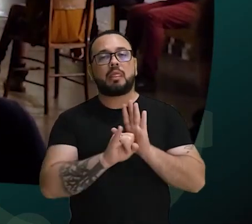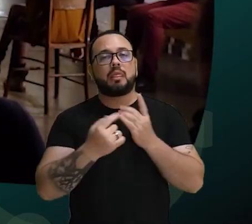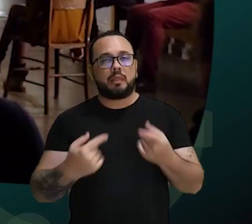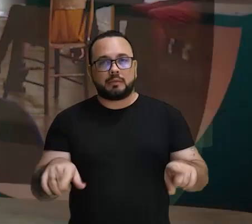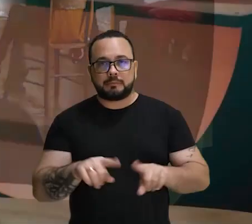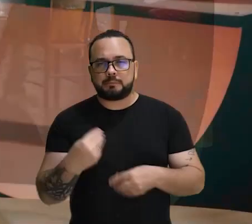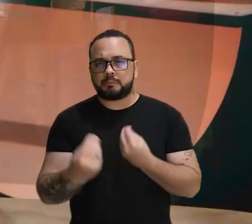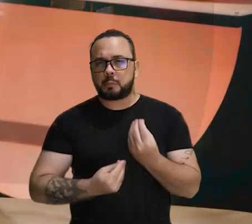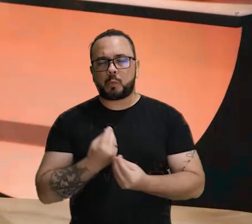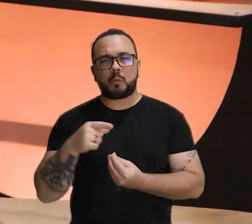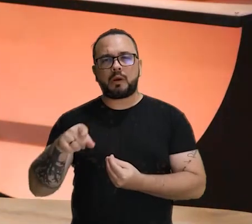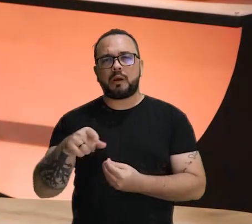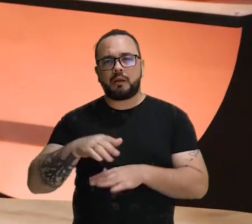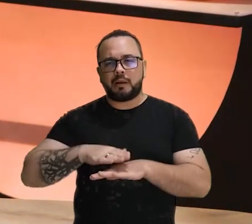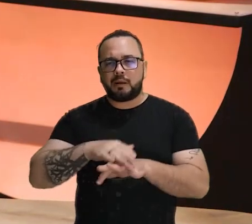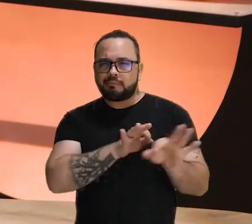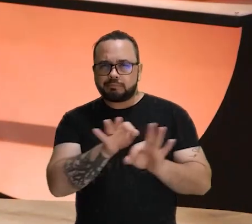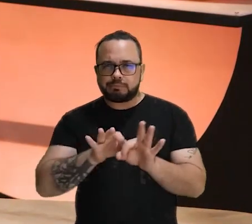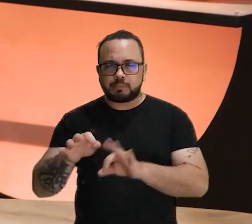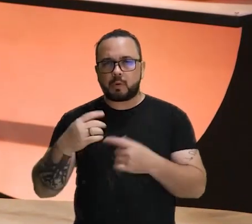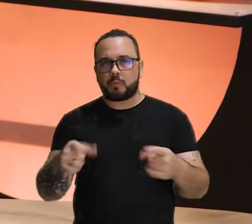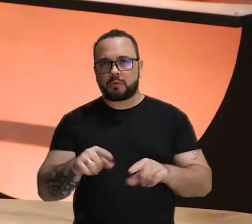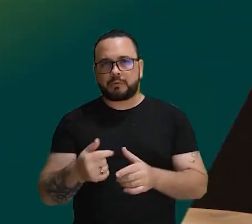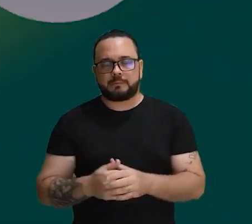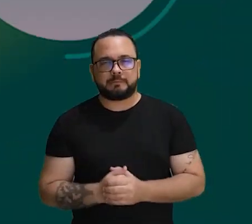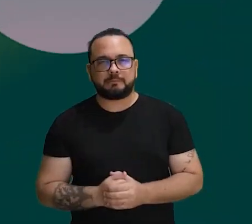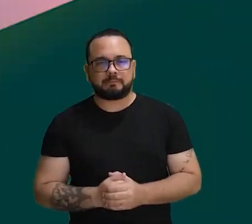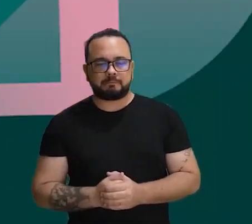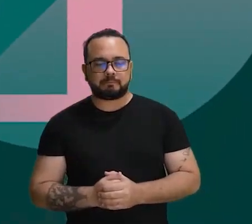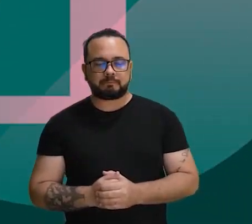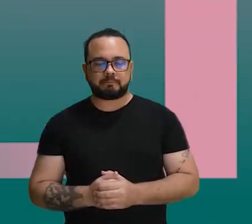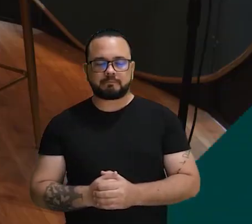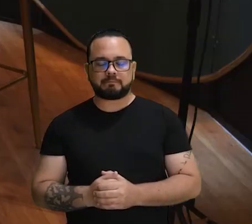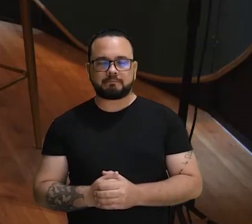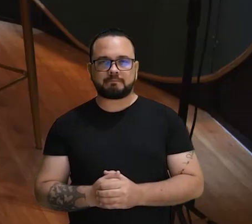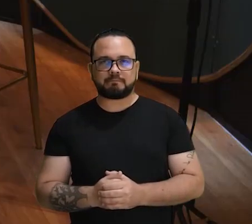musical e também sobre como foi trabalhar o seu novo disco, Apneia.